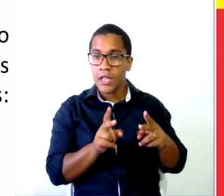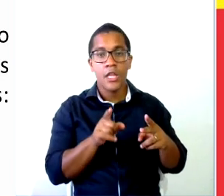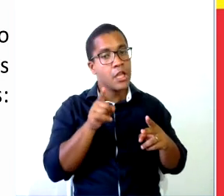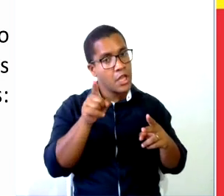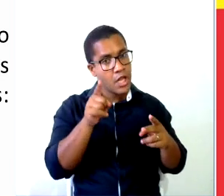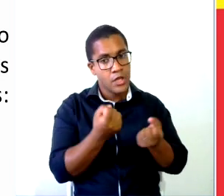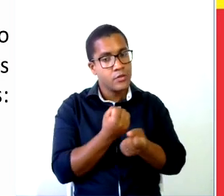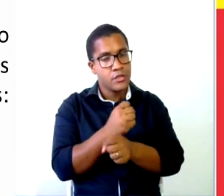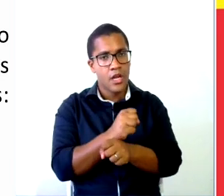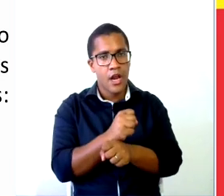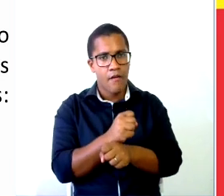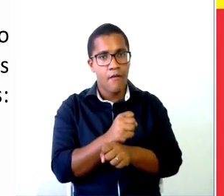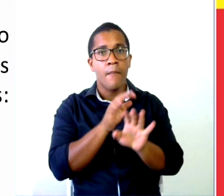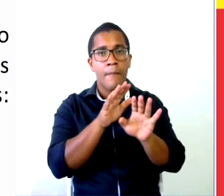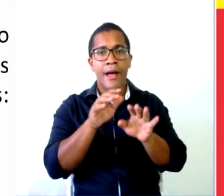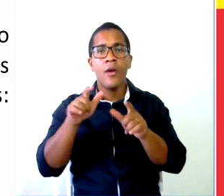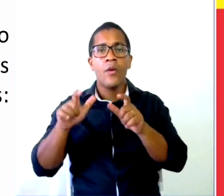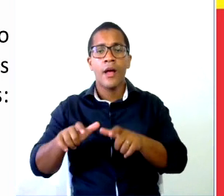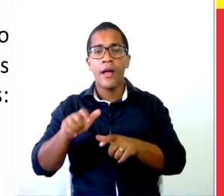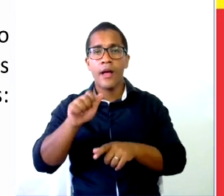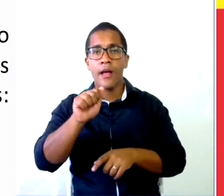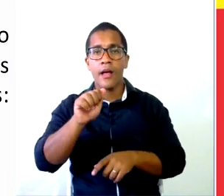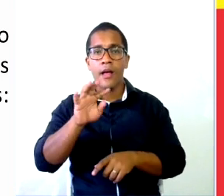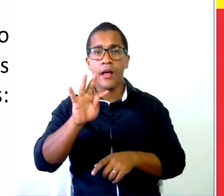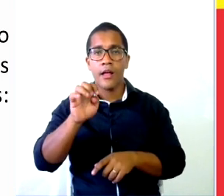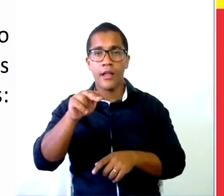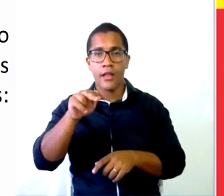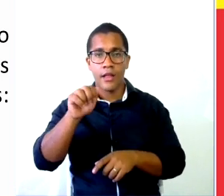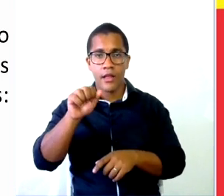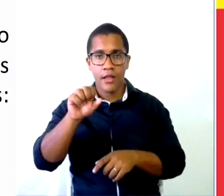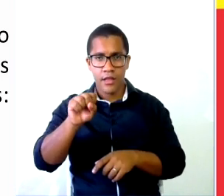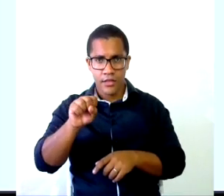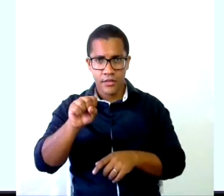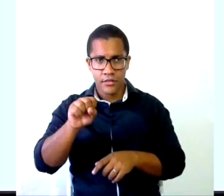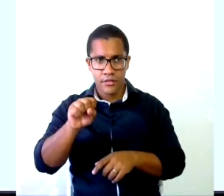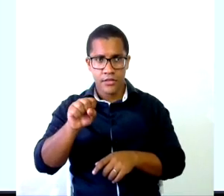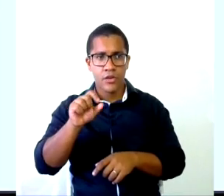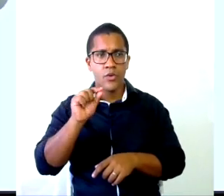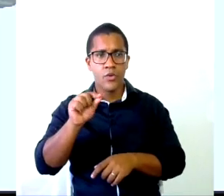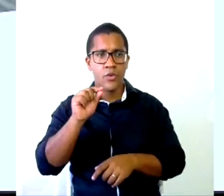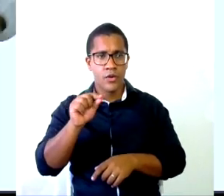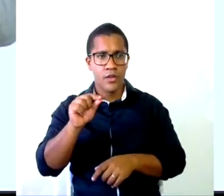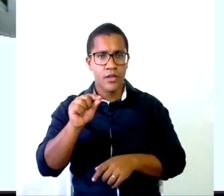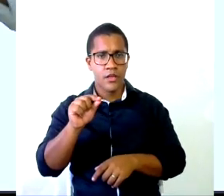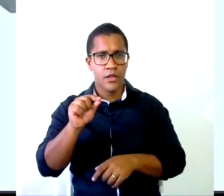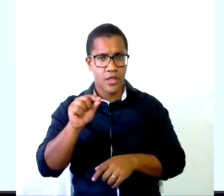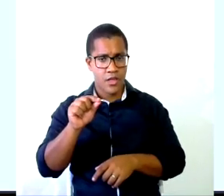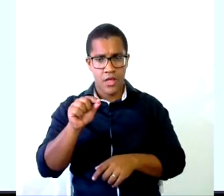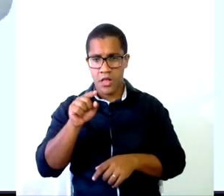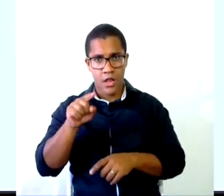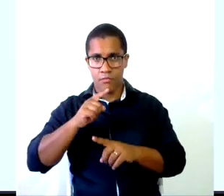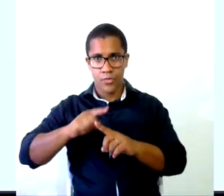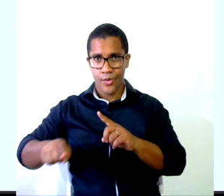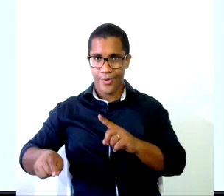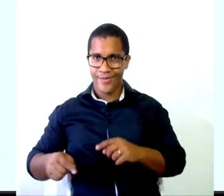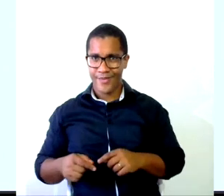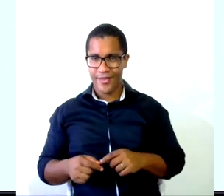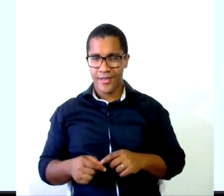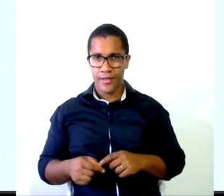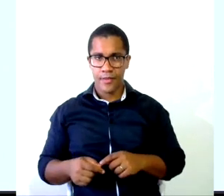filha acusada de impudor. Nas outras cidades, o pai poderia